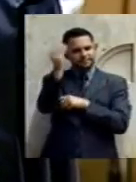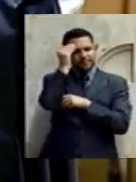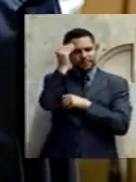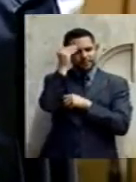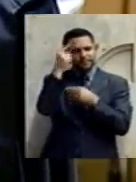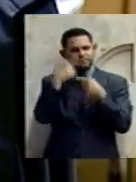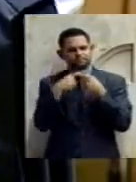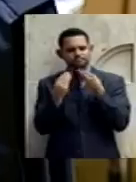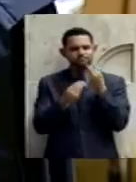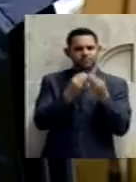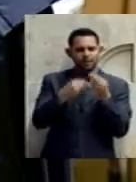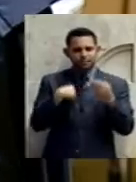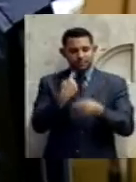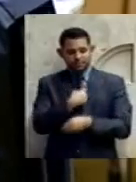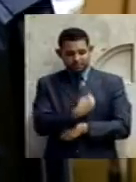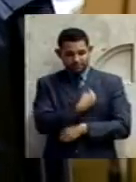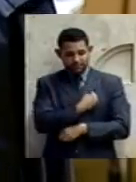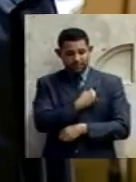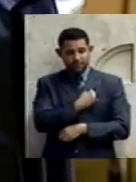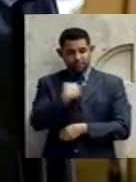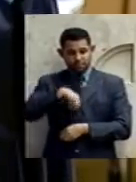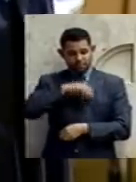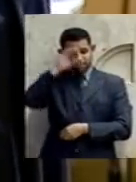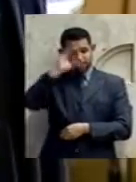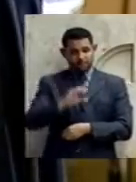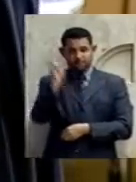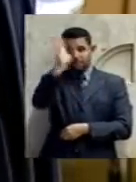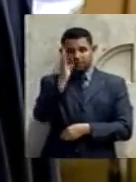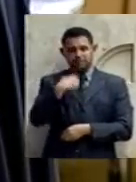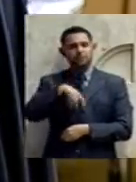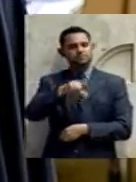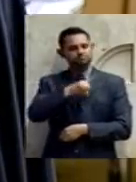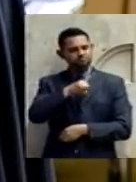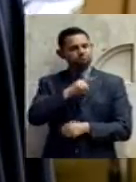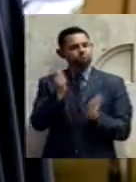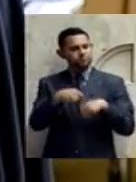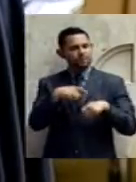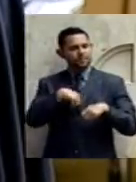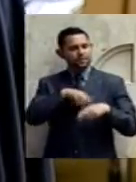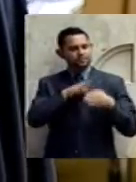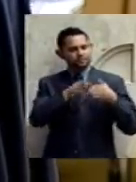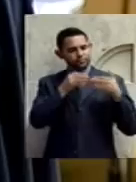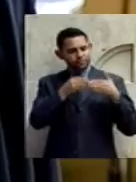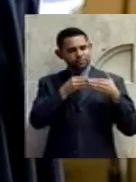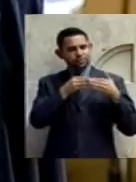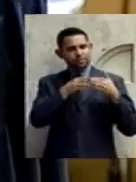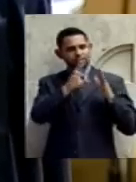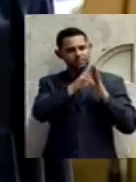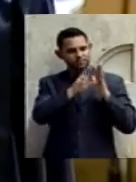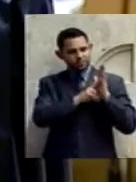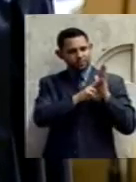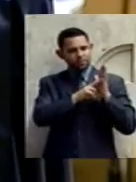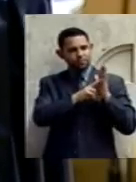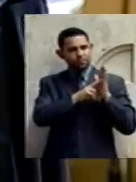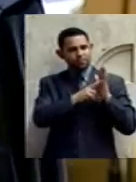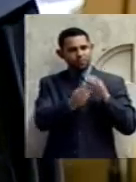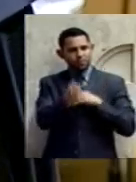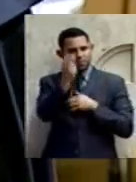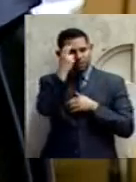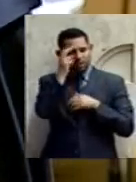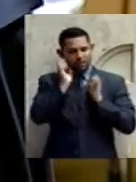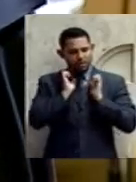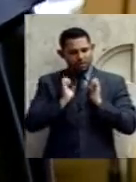a postura que nós, cidadãos brasileiros, devemos ter para exigir conteúdo social, ético